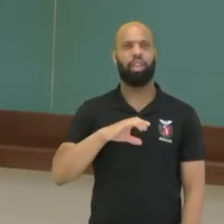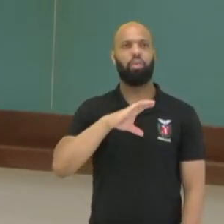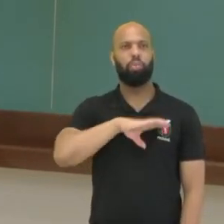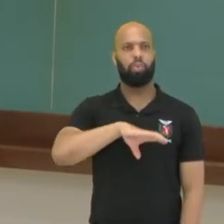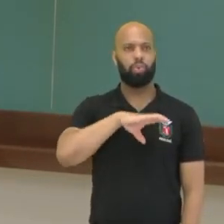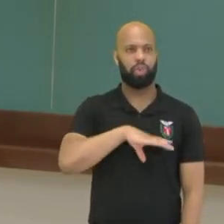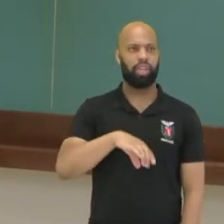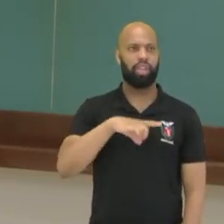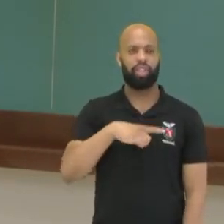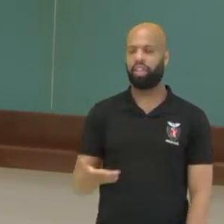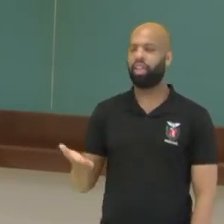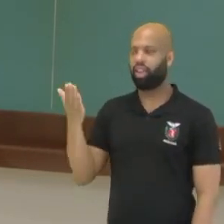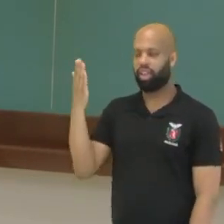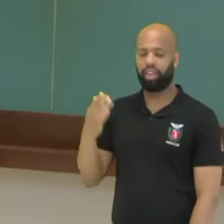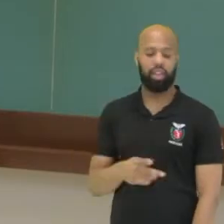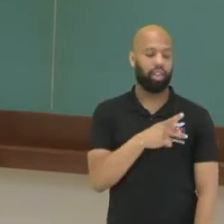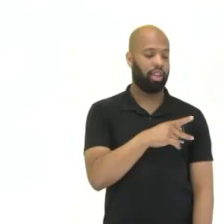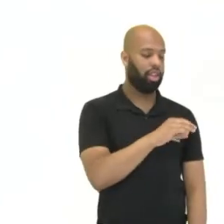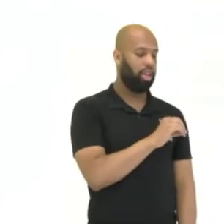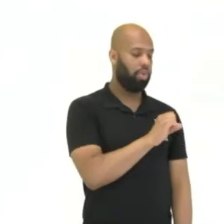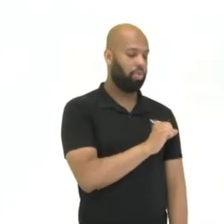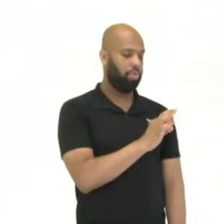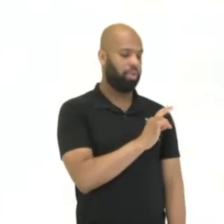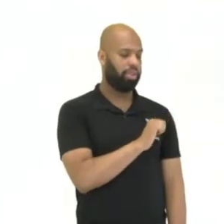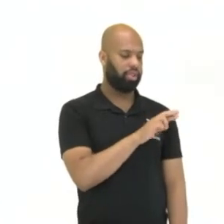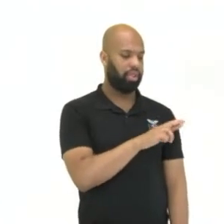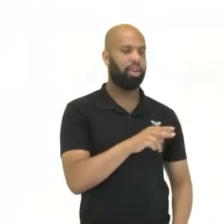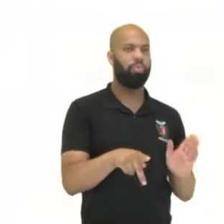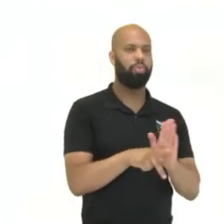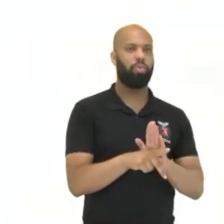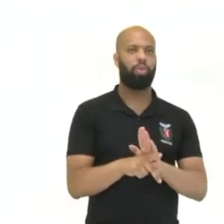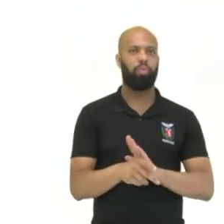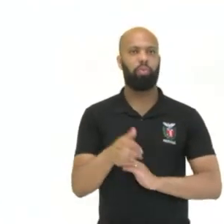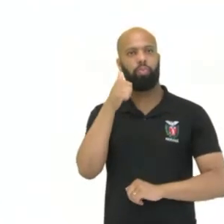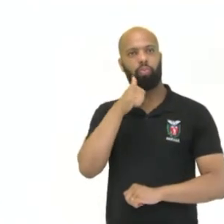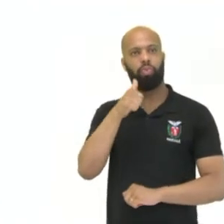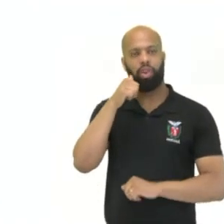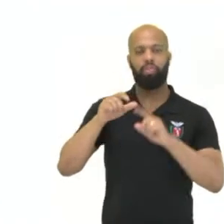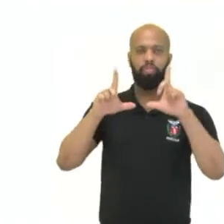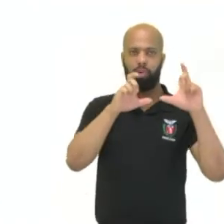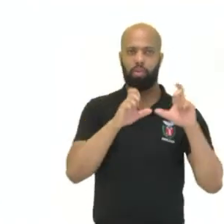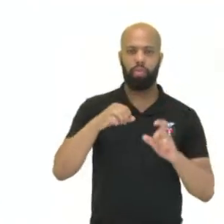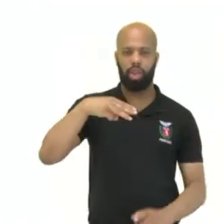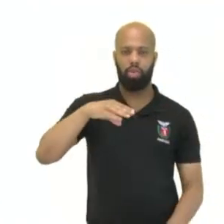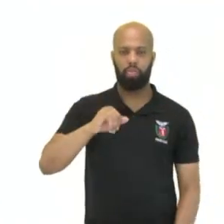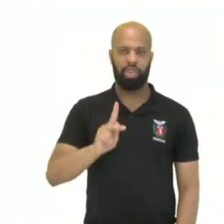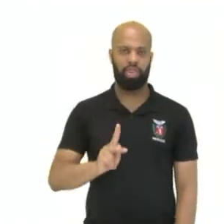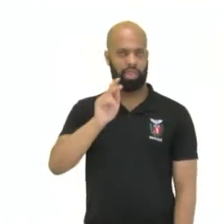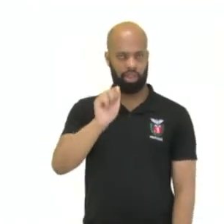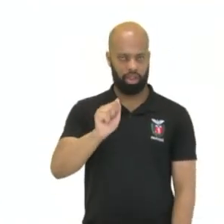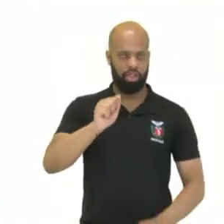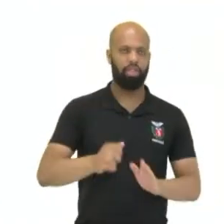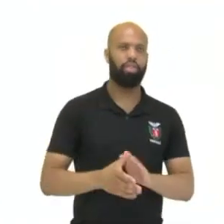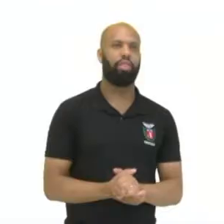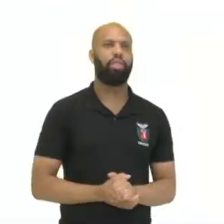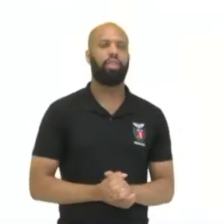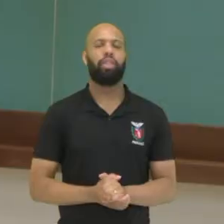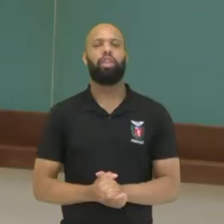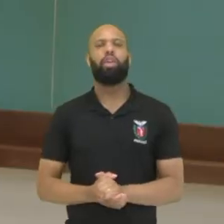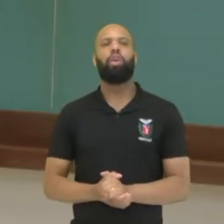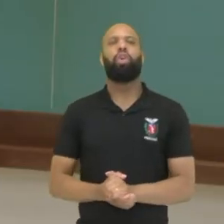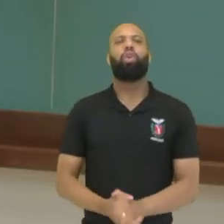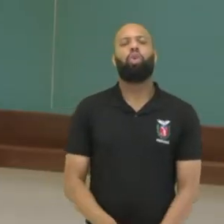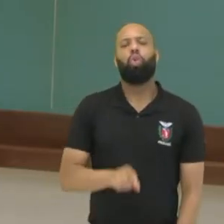Aqui nós temos o pôster da fotógrafa e diretora de cinema Mikani Nagua, tá? O que você